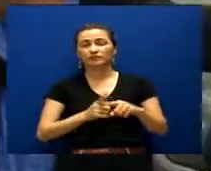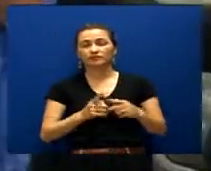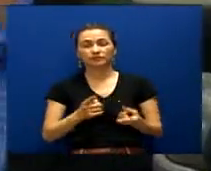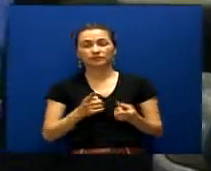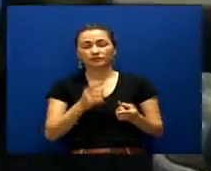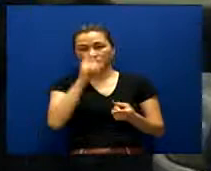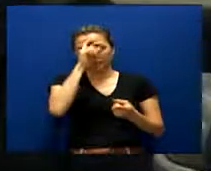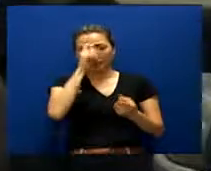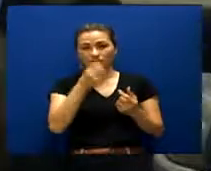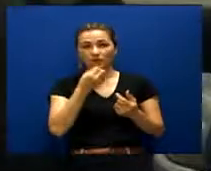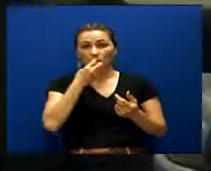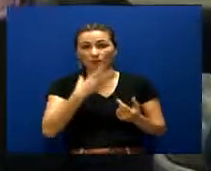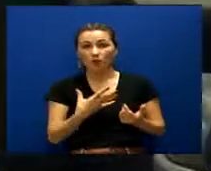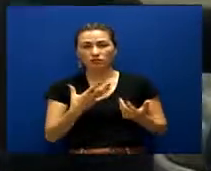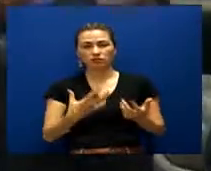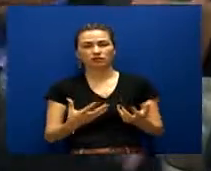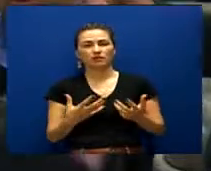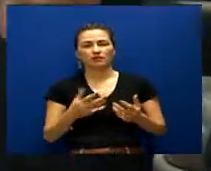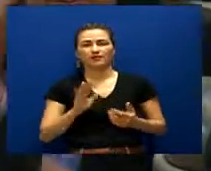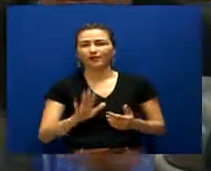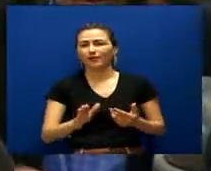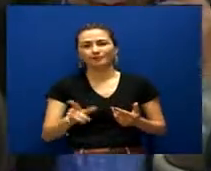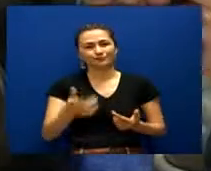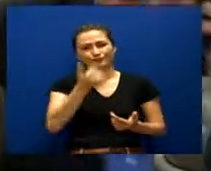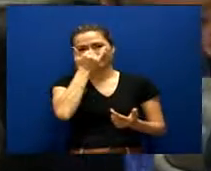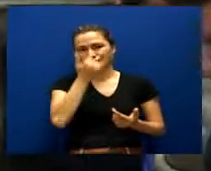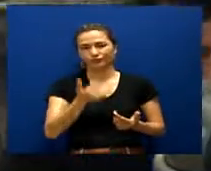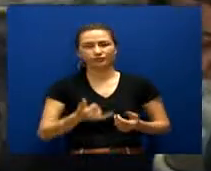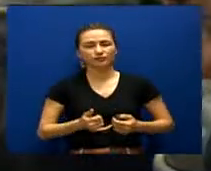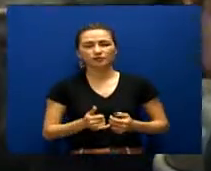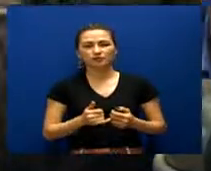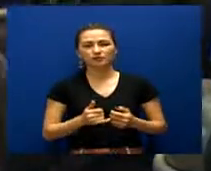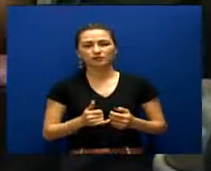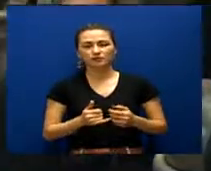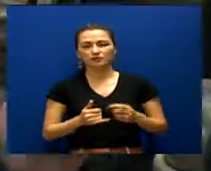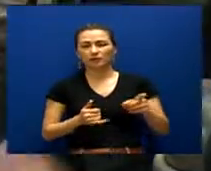sendo lesados também. Então, todos nós, como cidadãos e cidadãs,